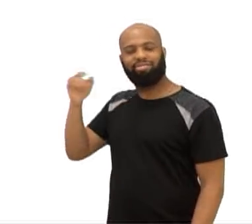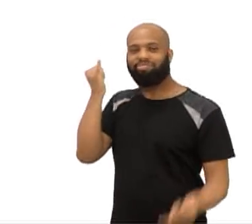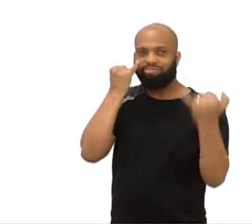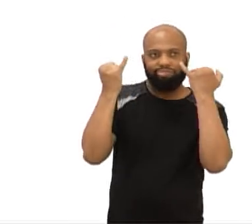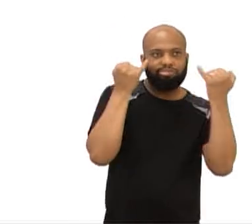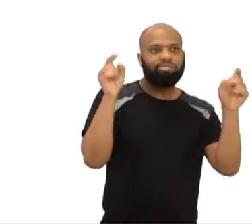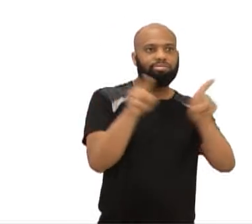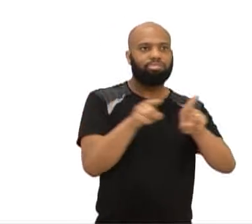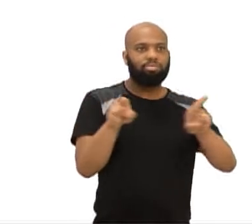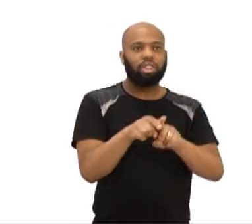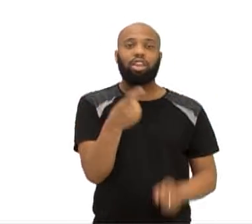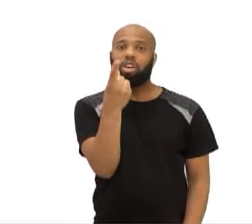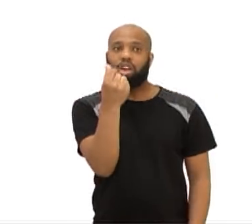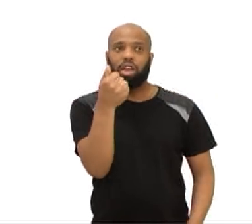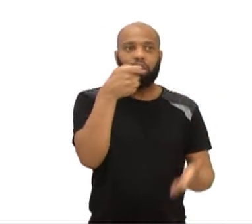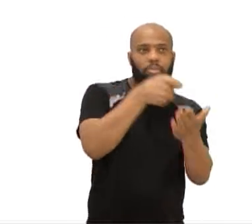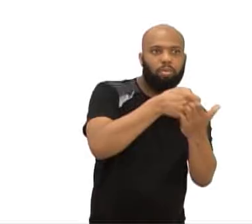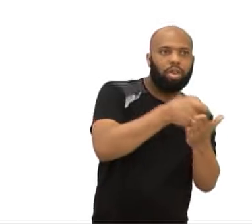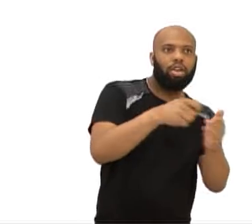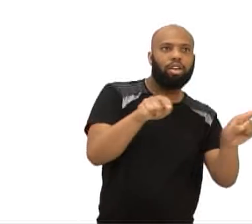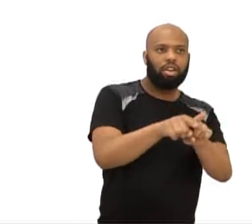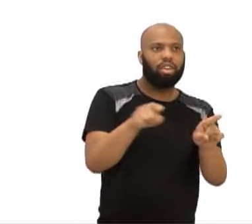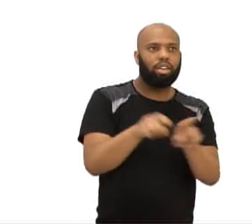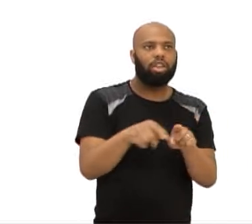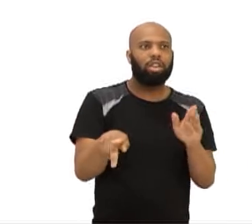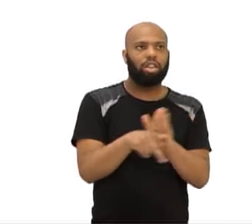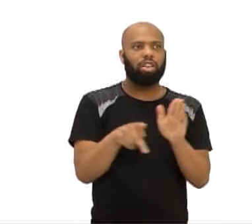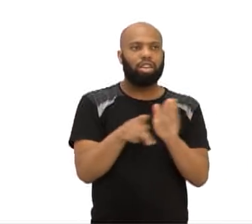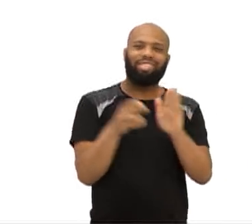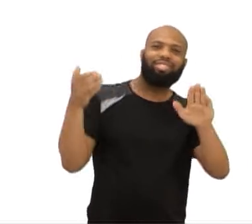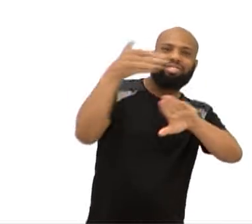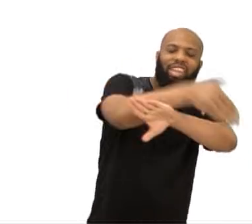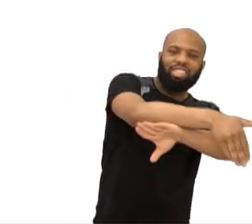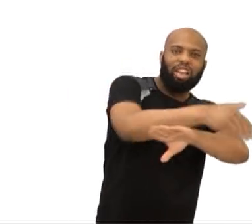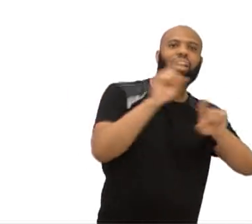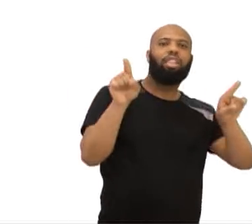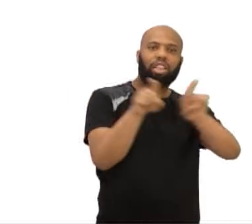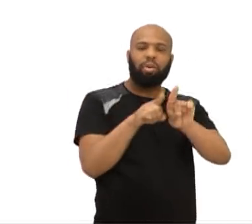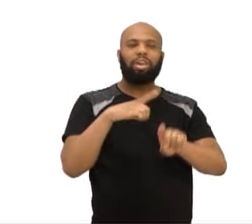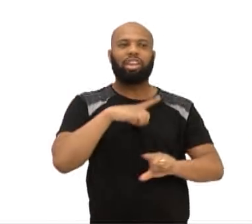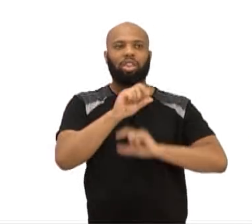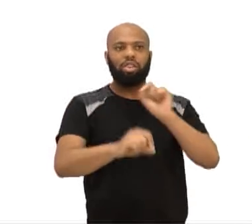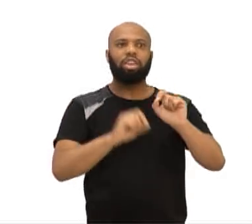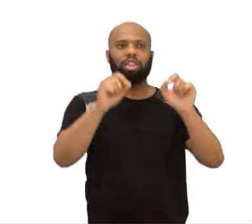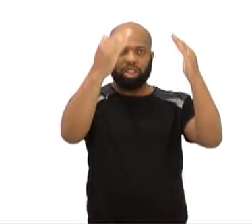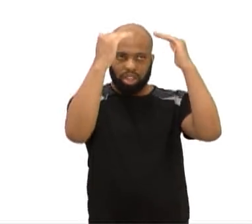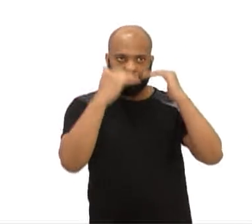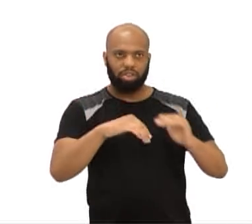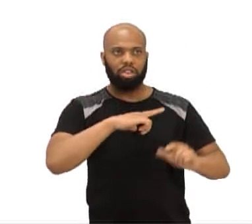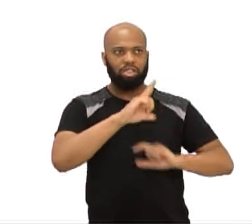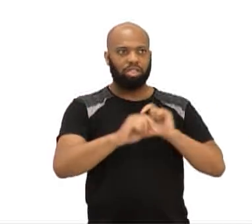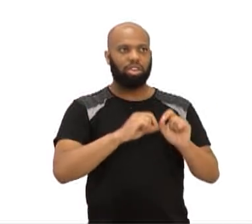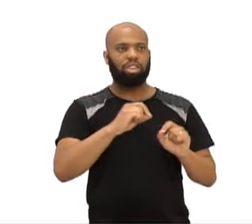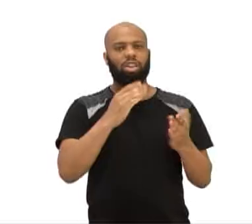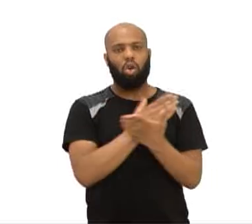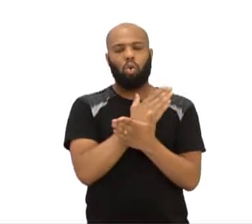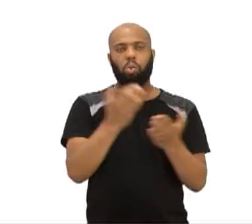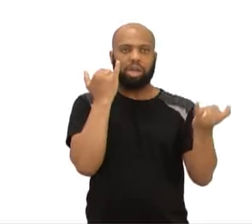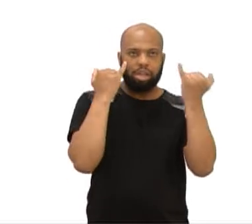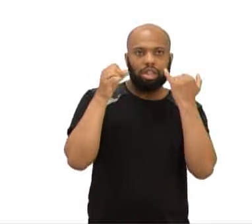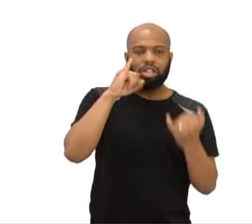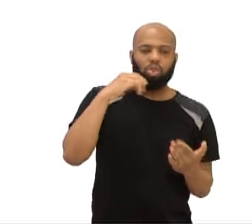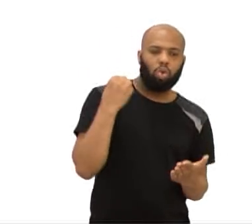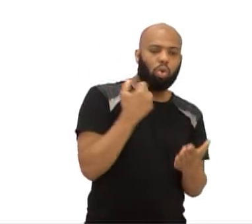valor, né? O valor do ingresso, e depois ele ainda traz ali que se você